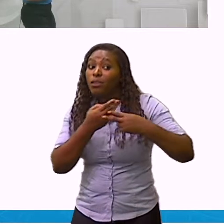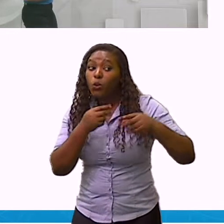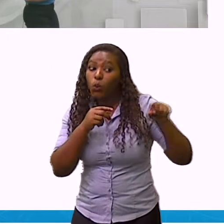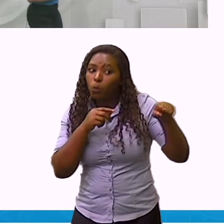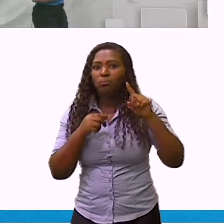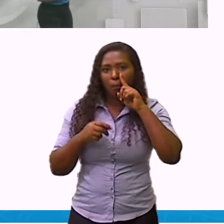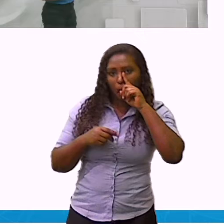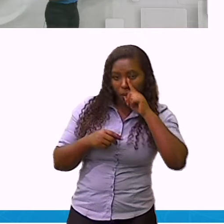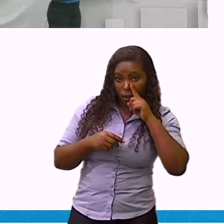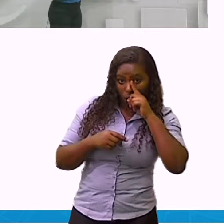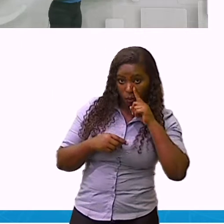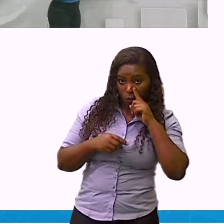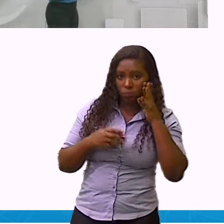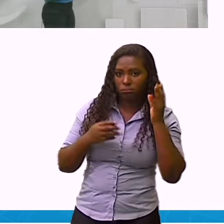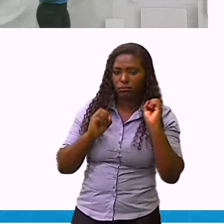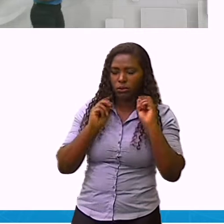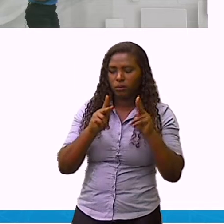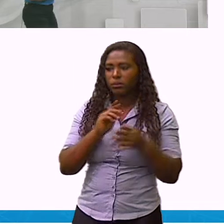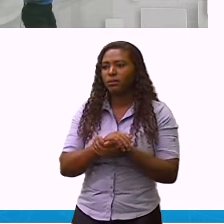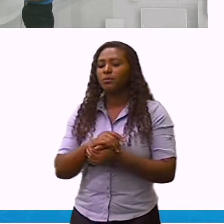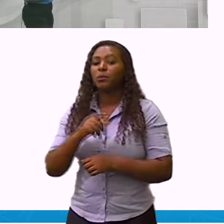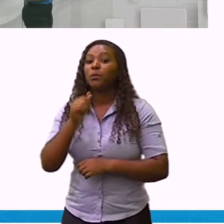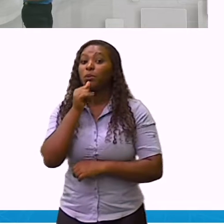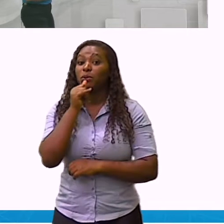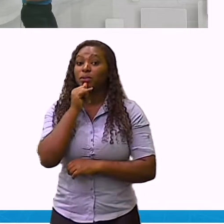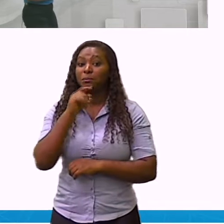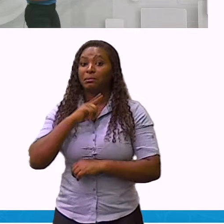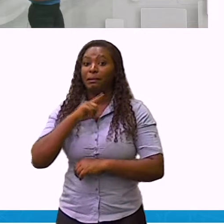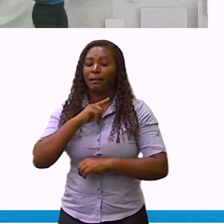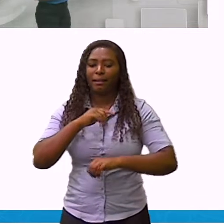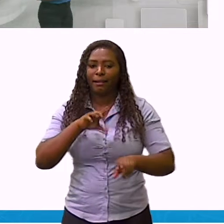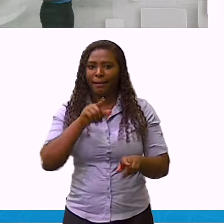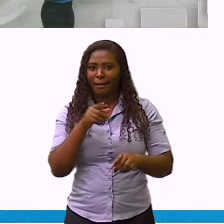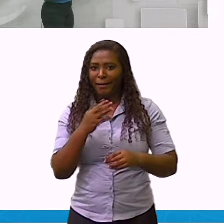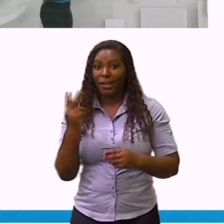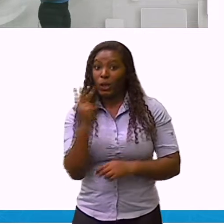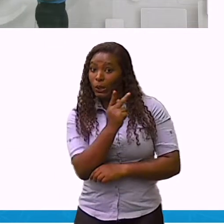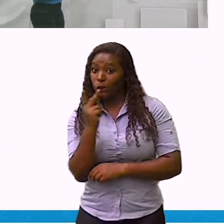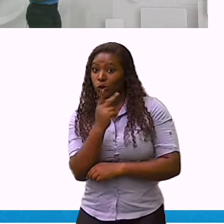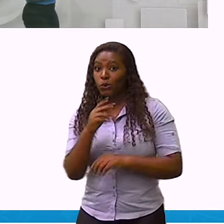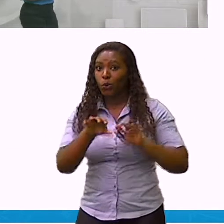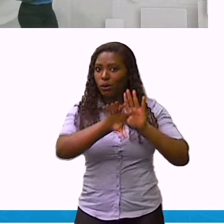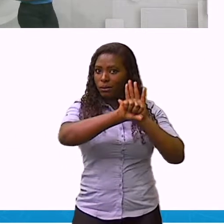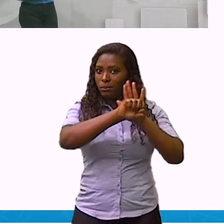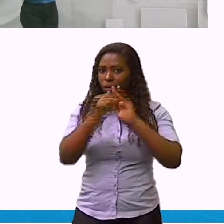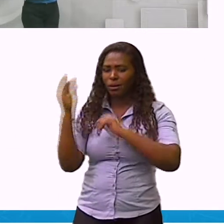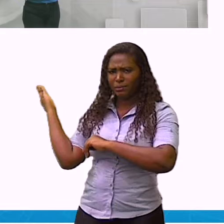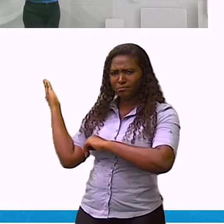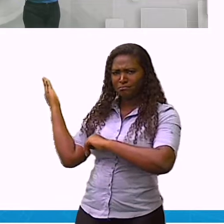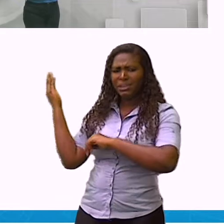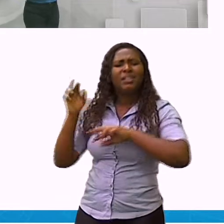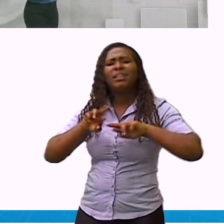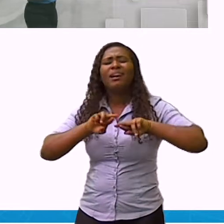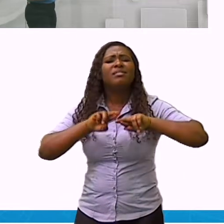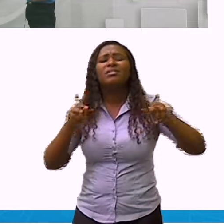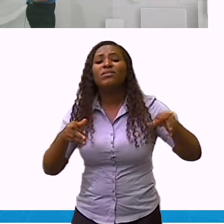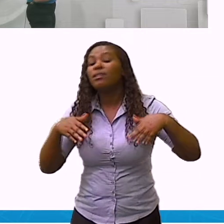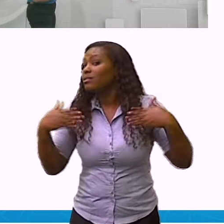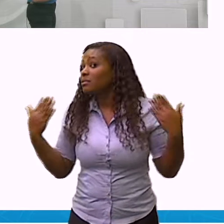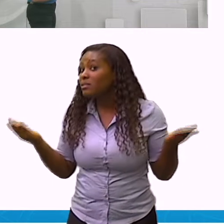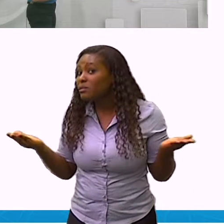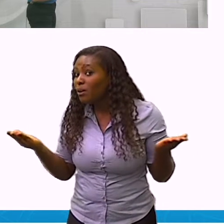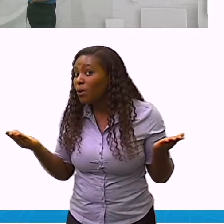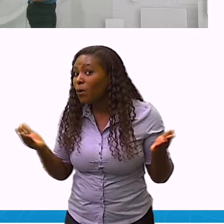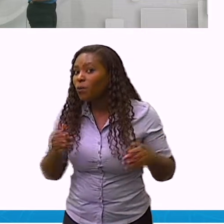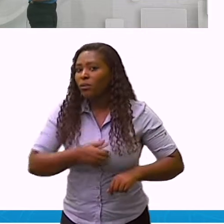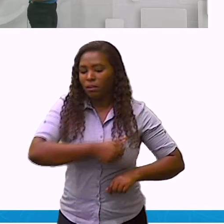observe, nós temos duas calçadas, não é isso? E o que há de diferente aqui nas duas calçadas? Nós temos